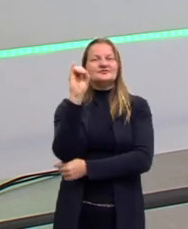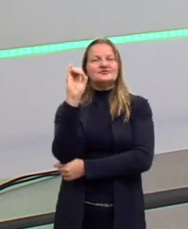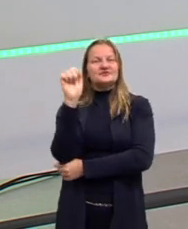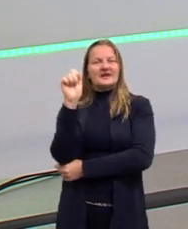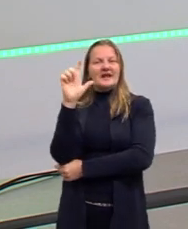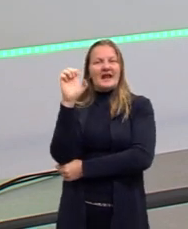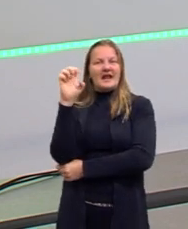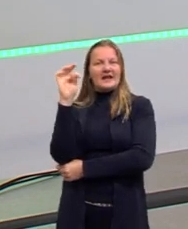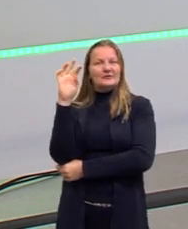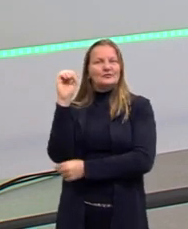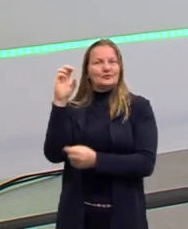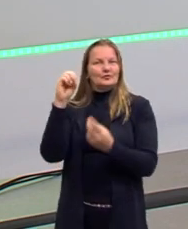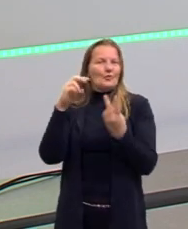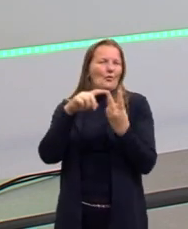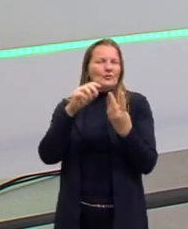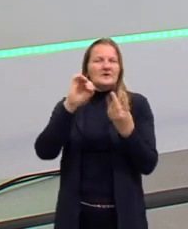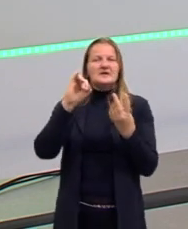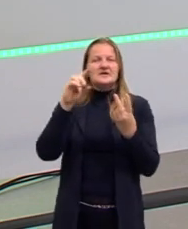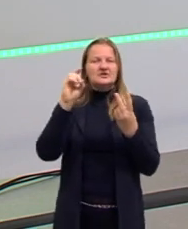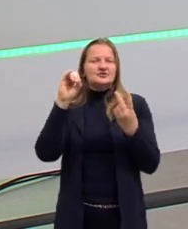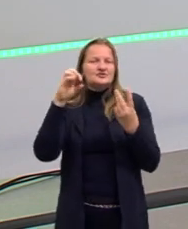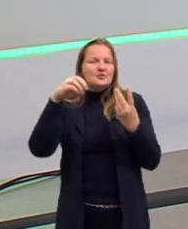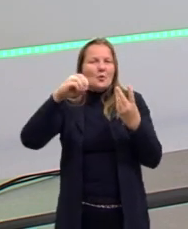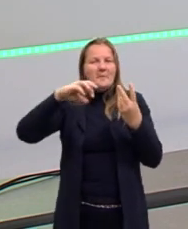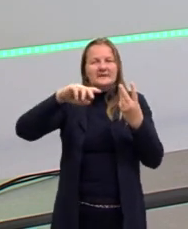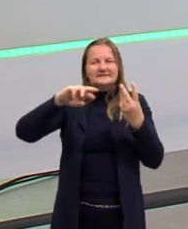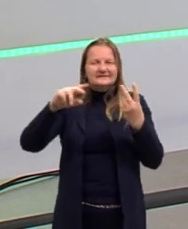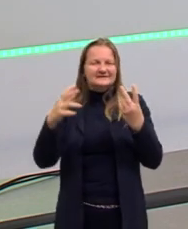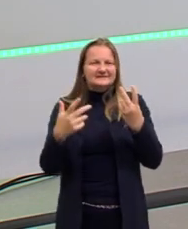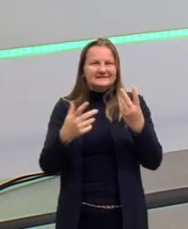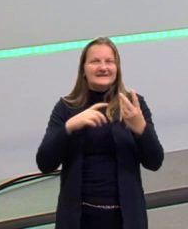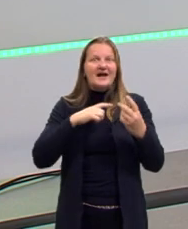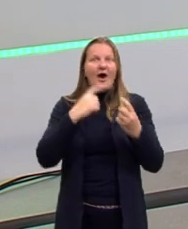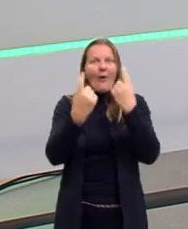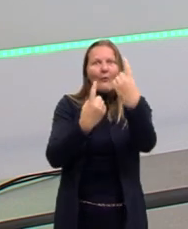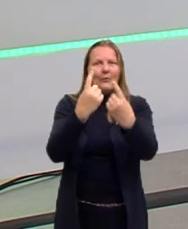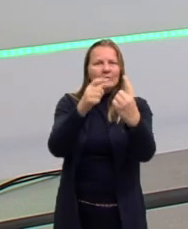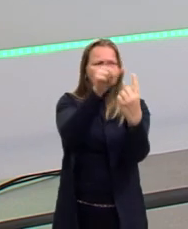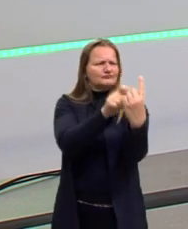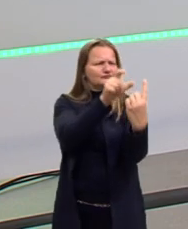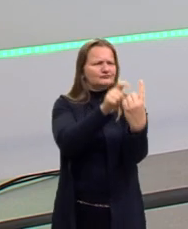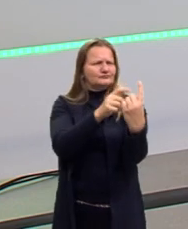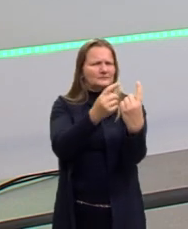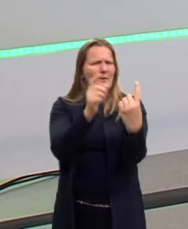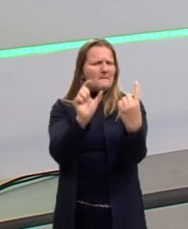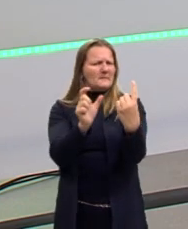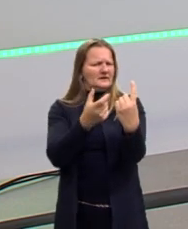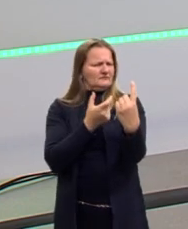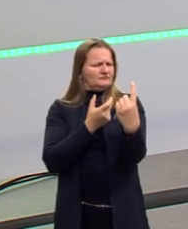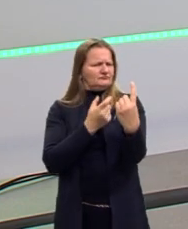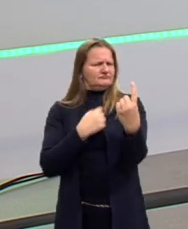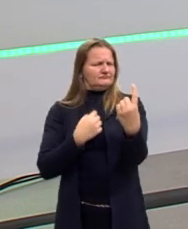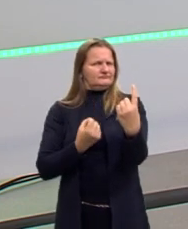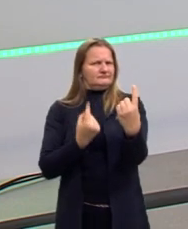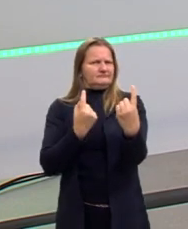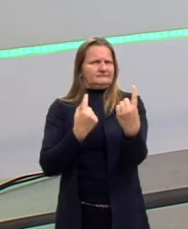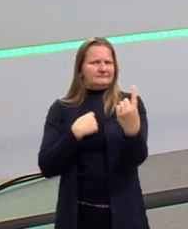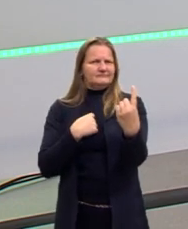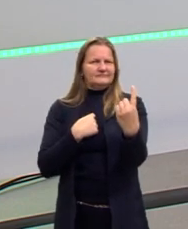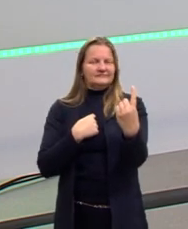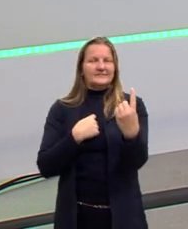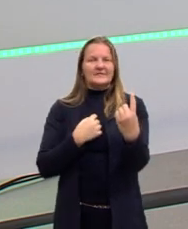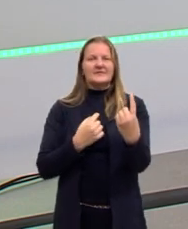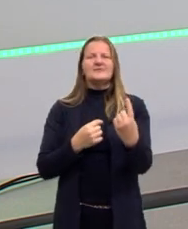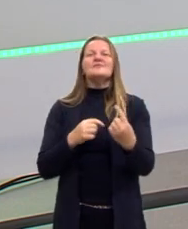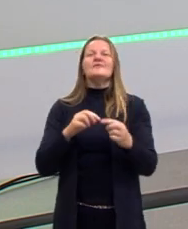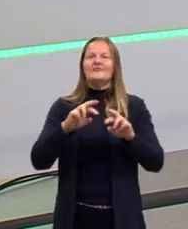muitas vezes se a gente for conversar com pessoas de outros lugares algumas das palavras ou até da organização frasal nos